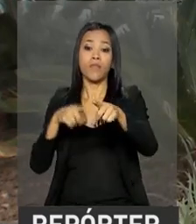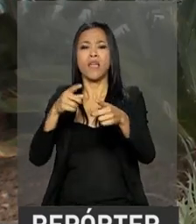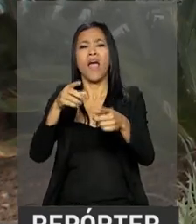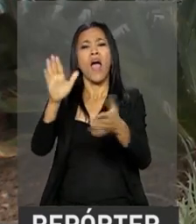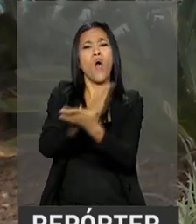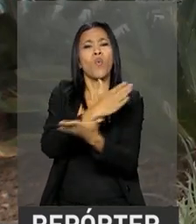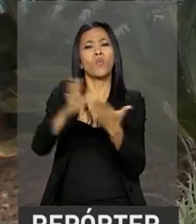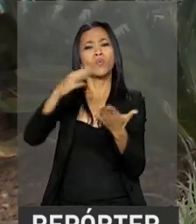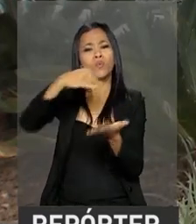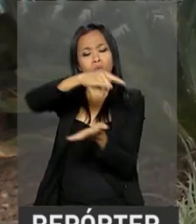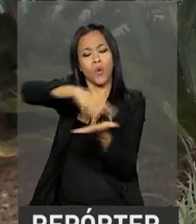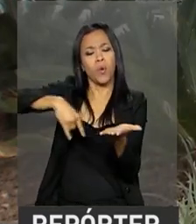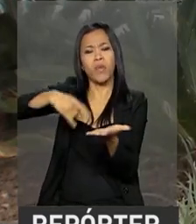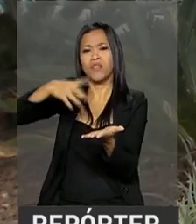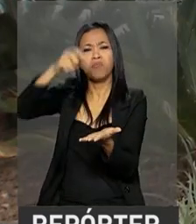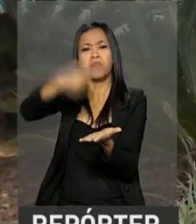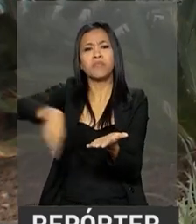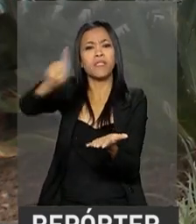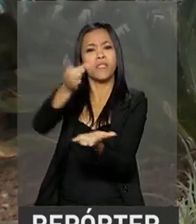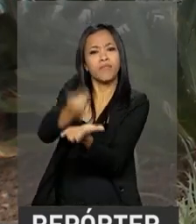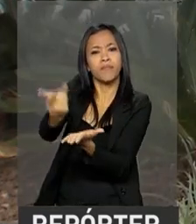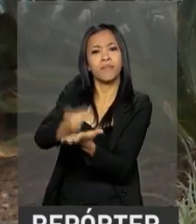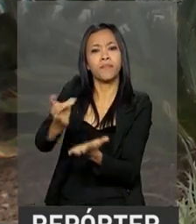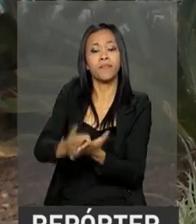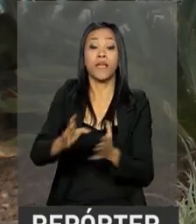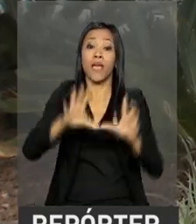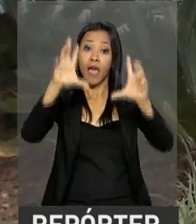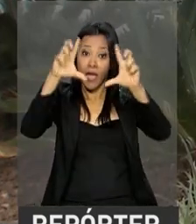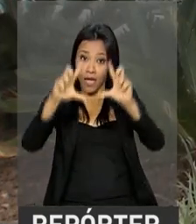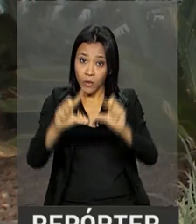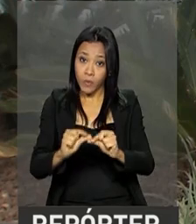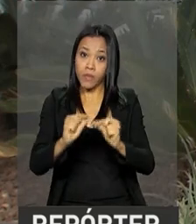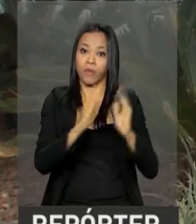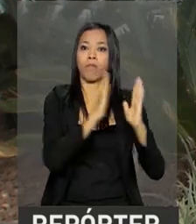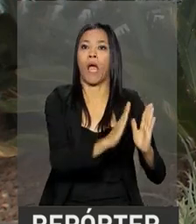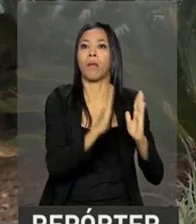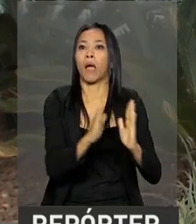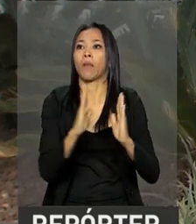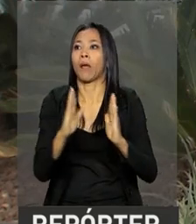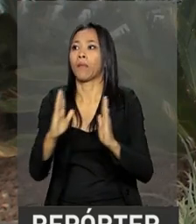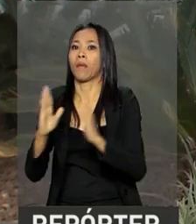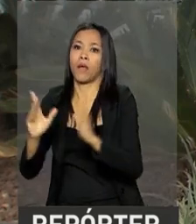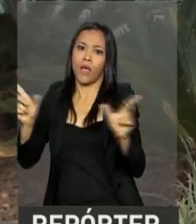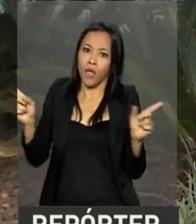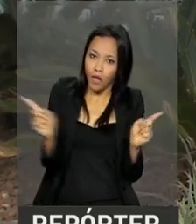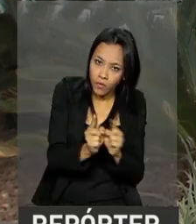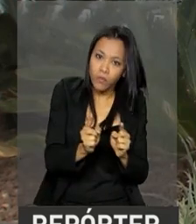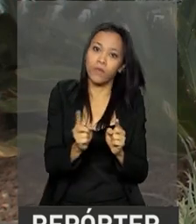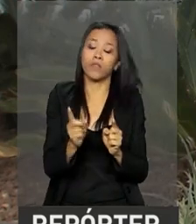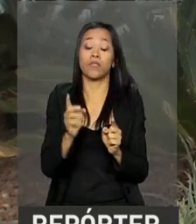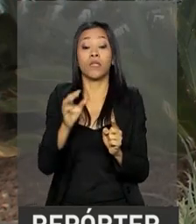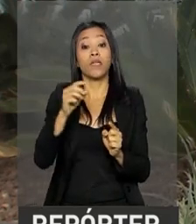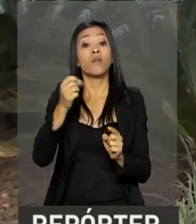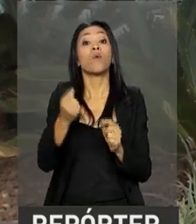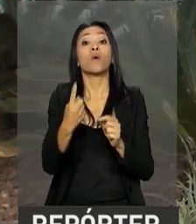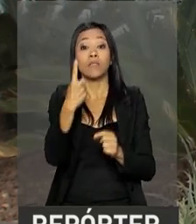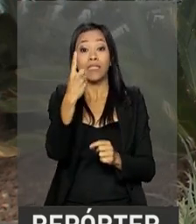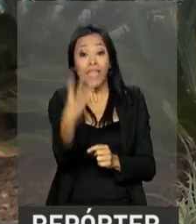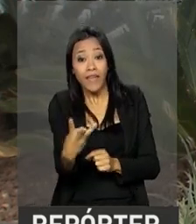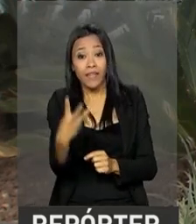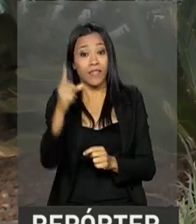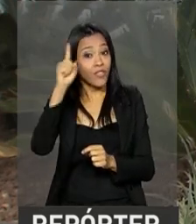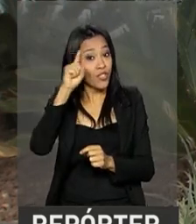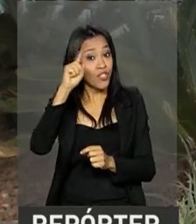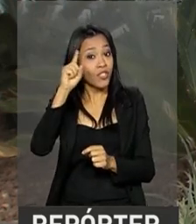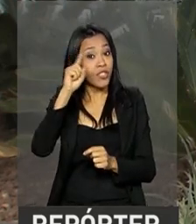alguns documentos e reduz as etapas e exigências para exportar. Em média, uma carga leva 13 dias para sair